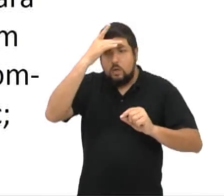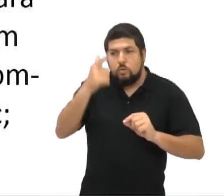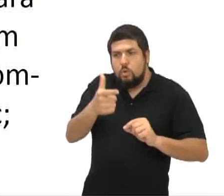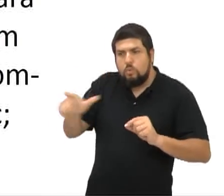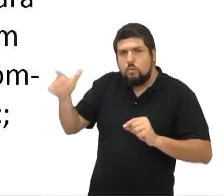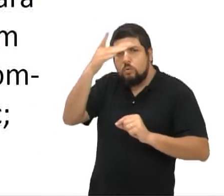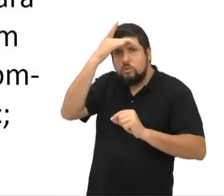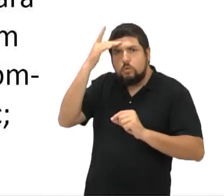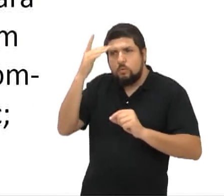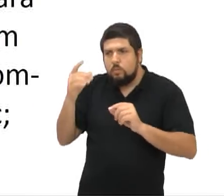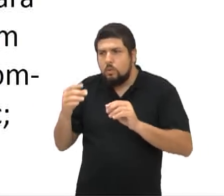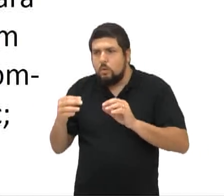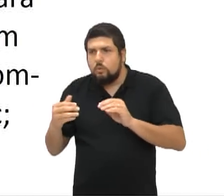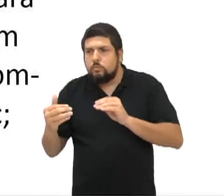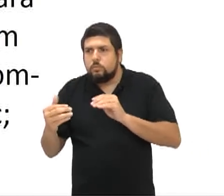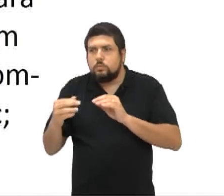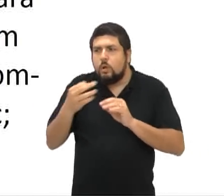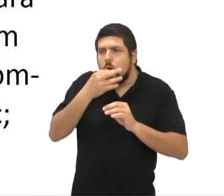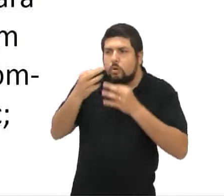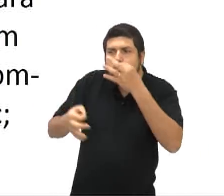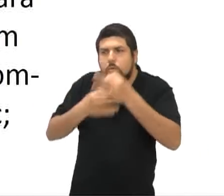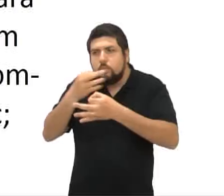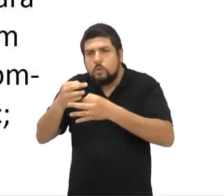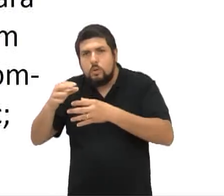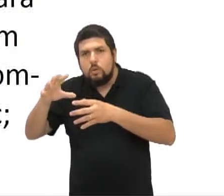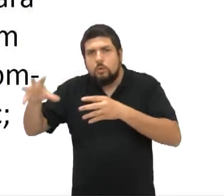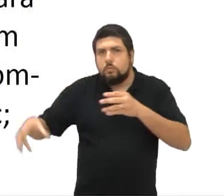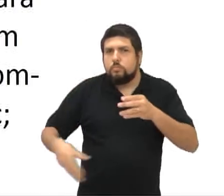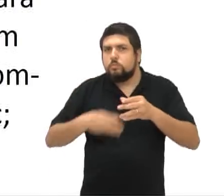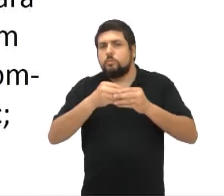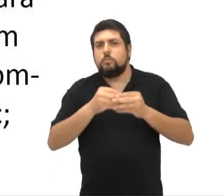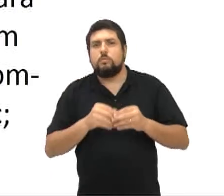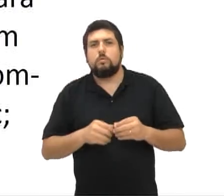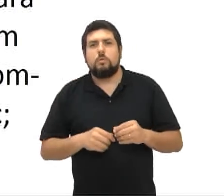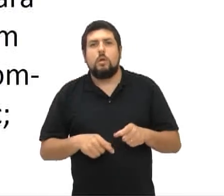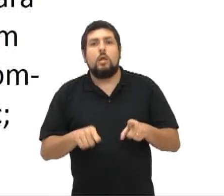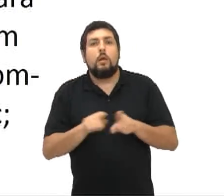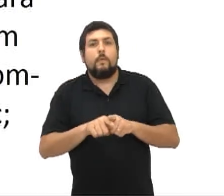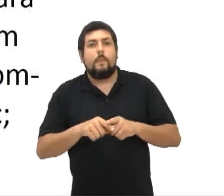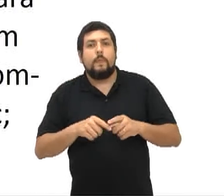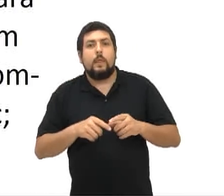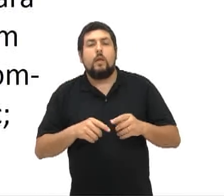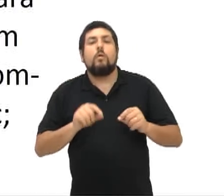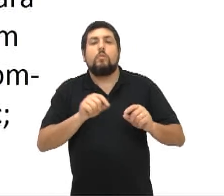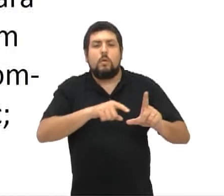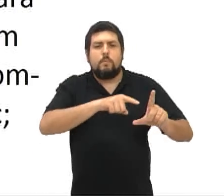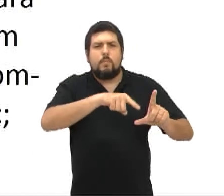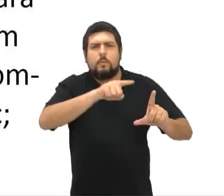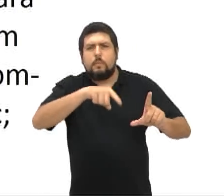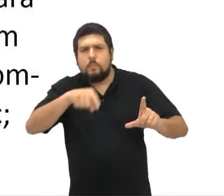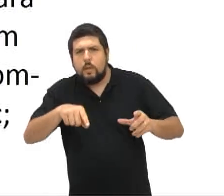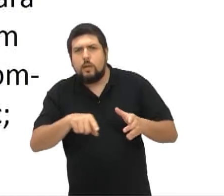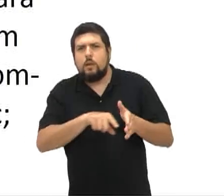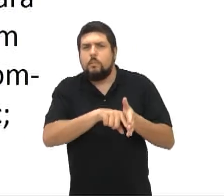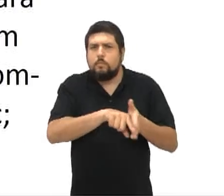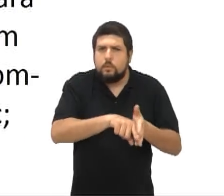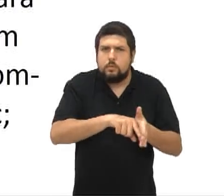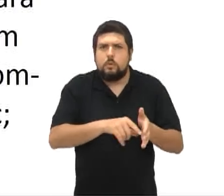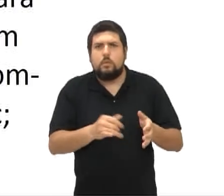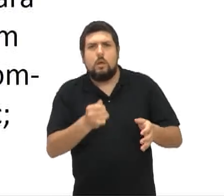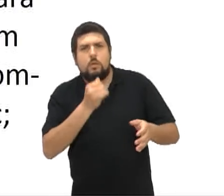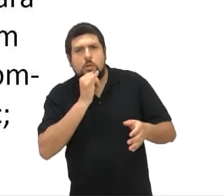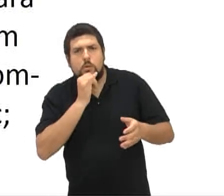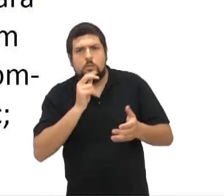concordar, seja para discordar, né? E argumentar com fatos, com dados, com exemplos, com evidências,